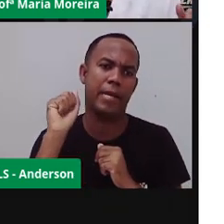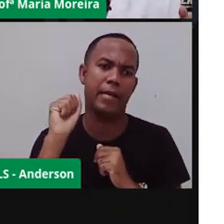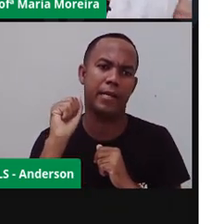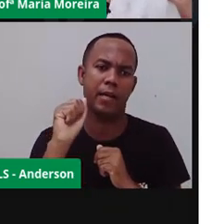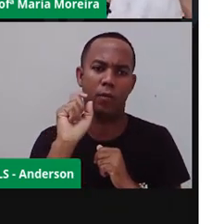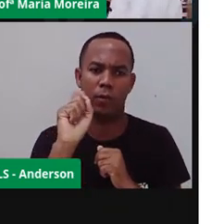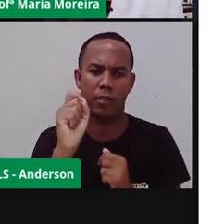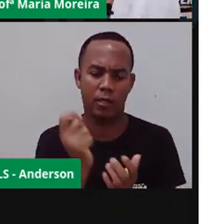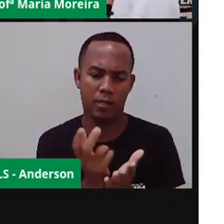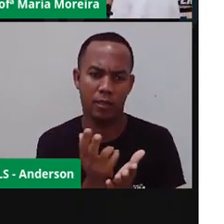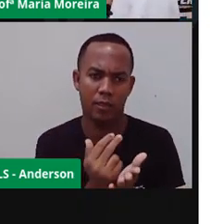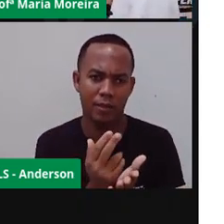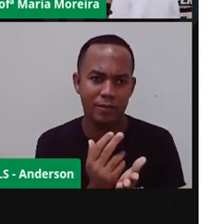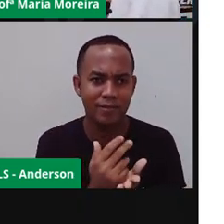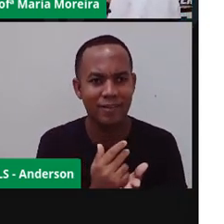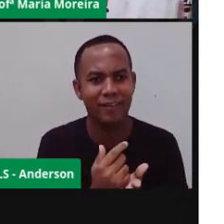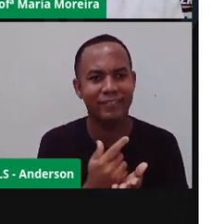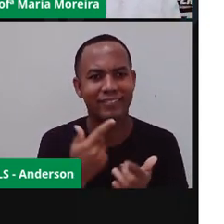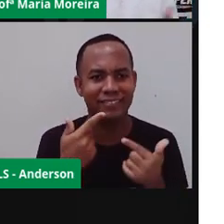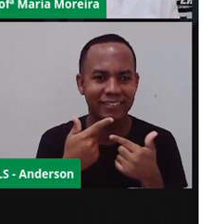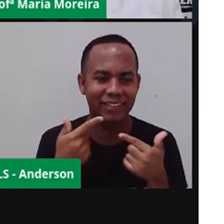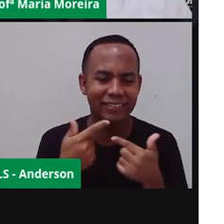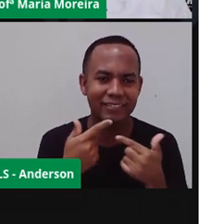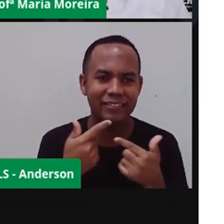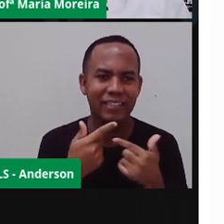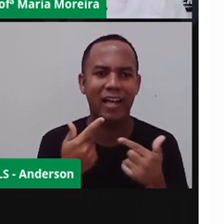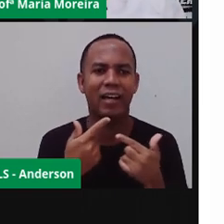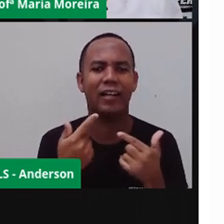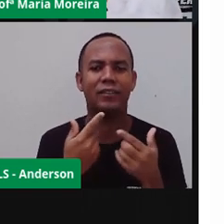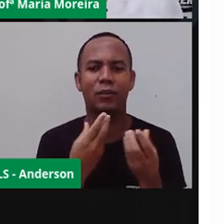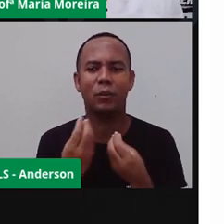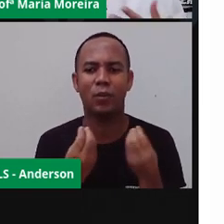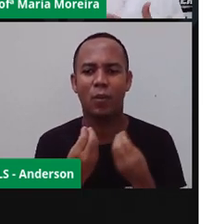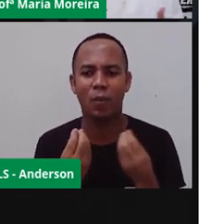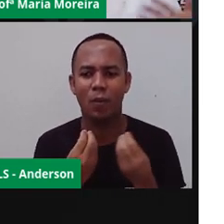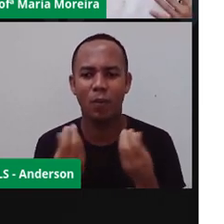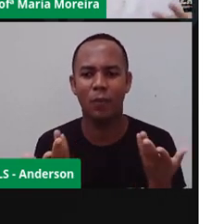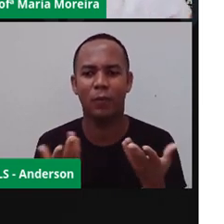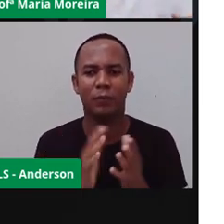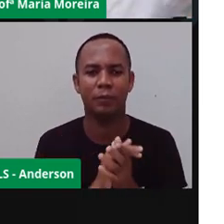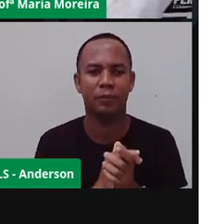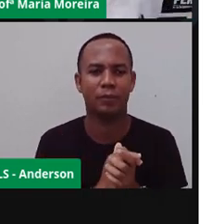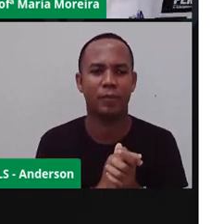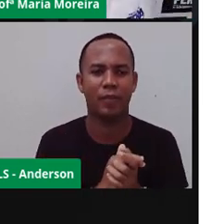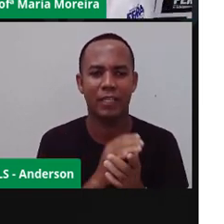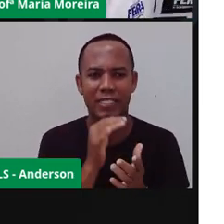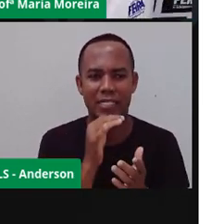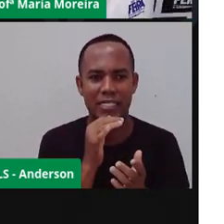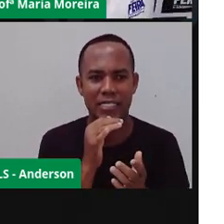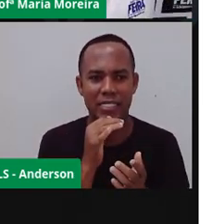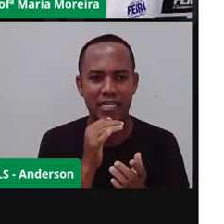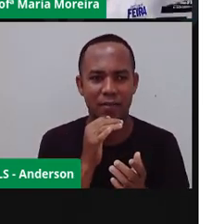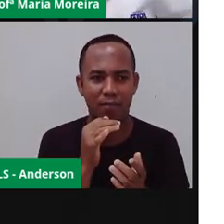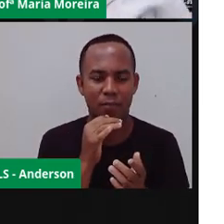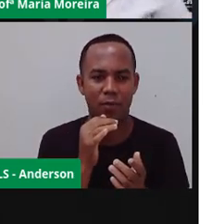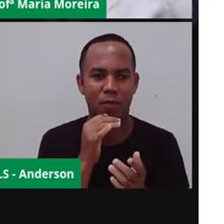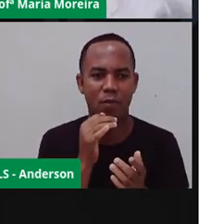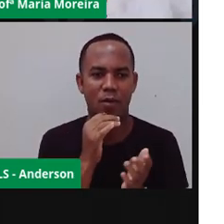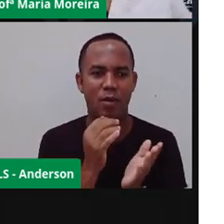um desenho engraçado, exagerando em algumas coisas. Então, se eu fosse fazer uma caricatura da Pro, ele teria um